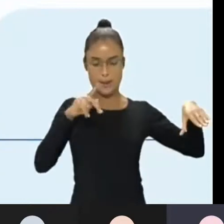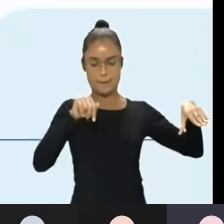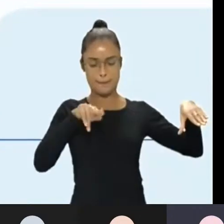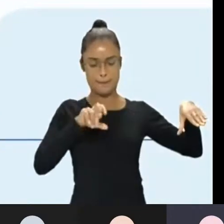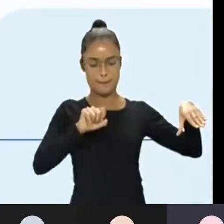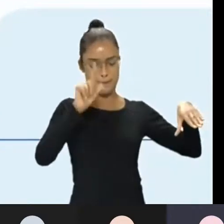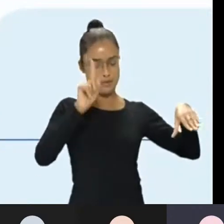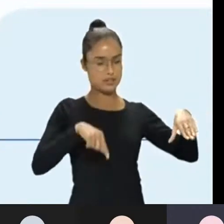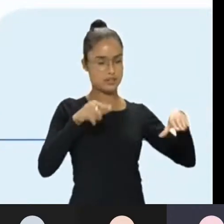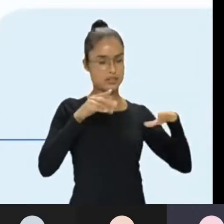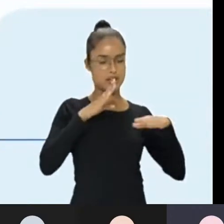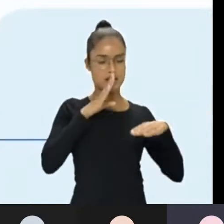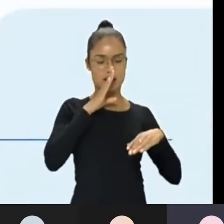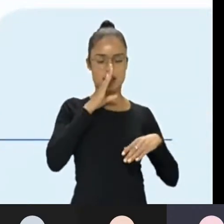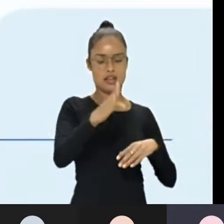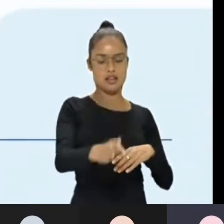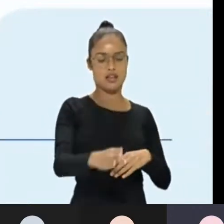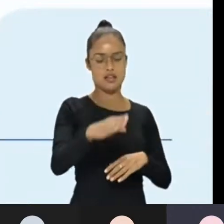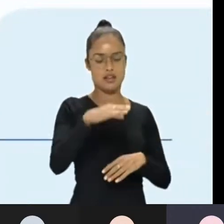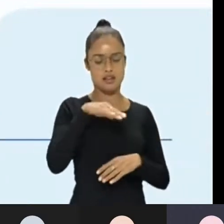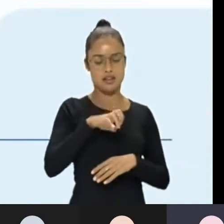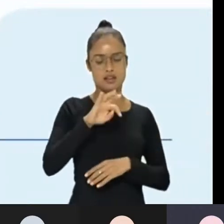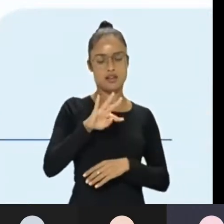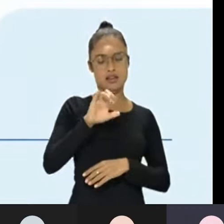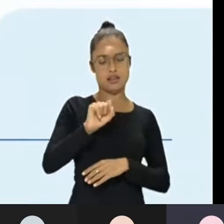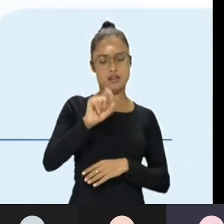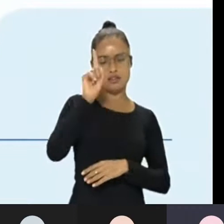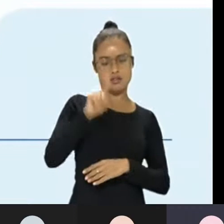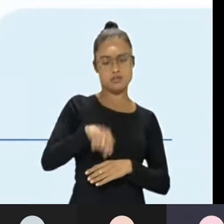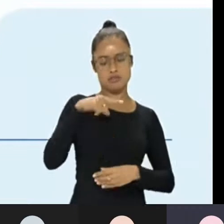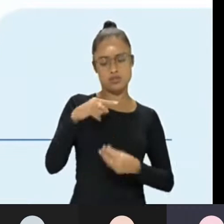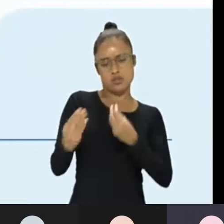retos, ortogonais entre si. Então,